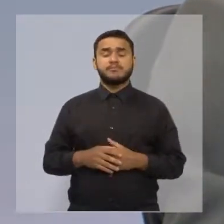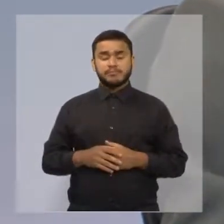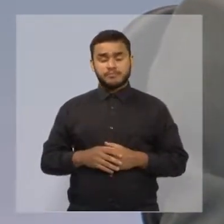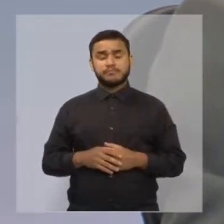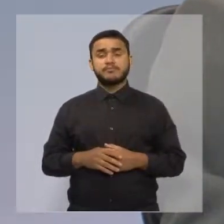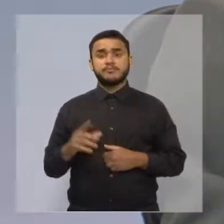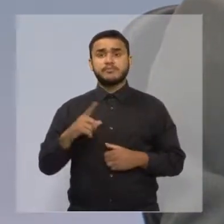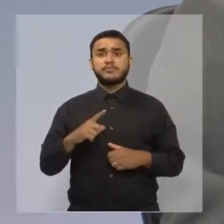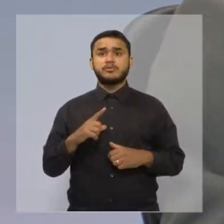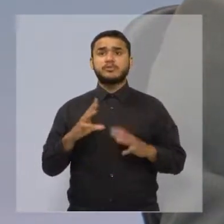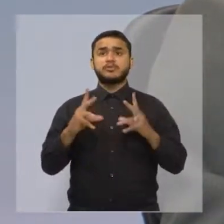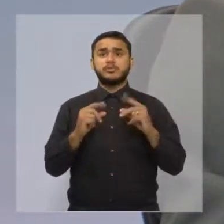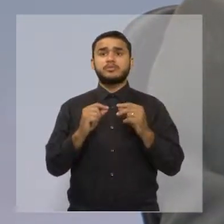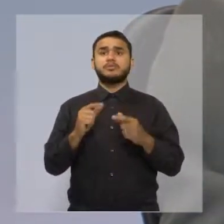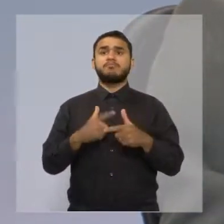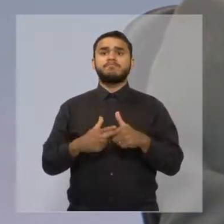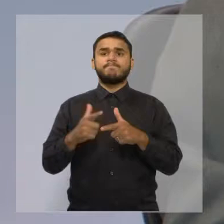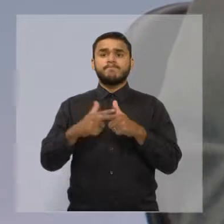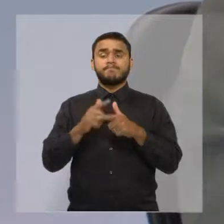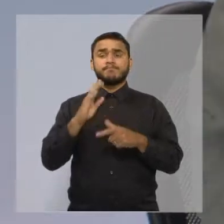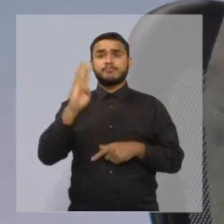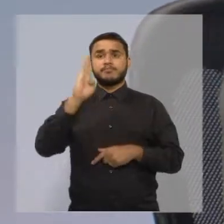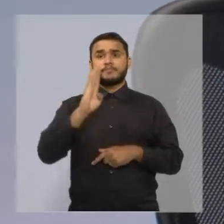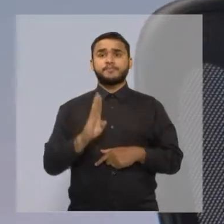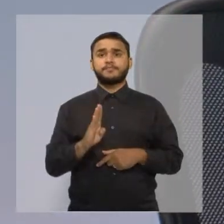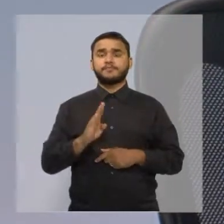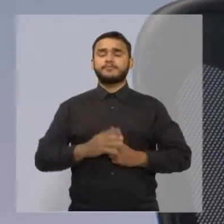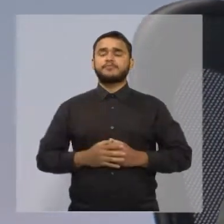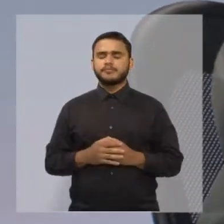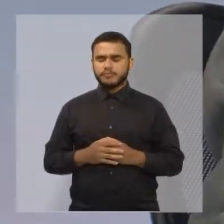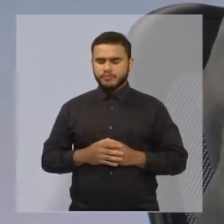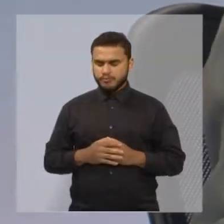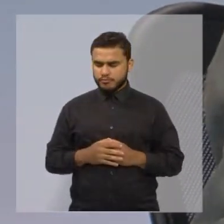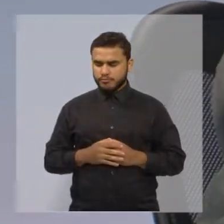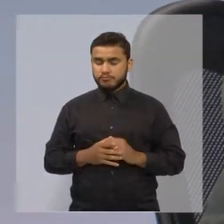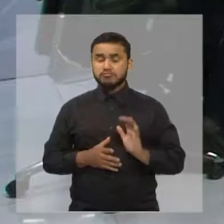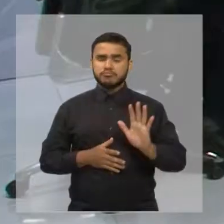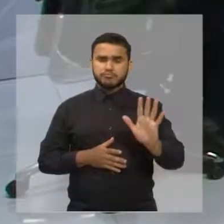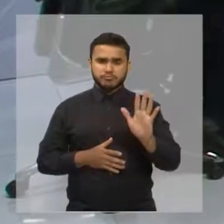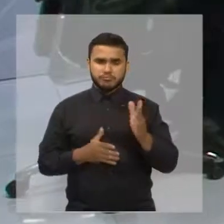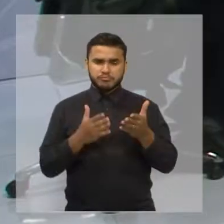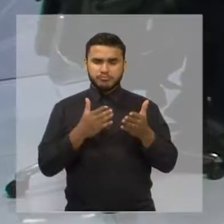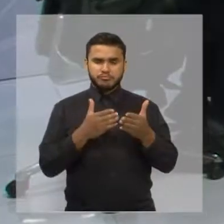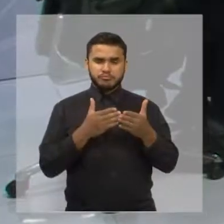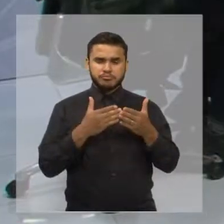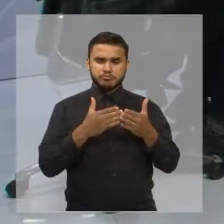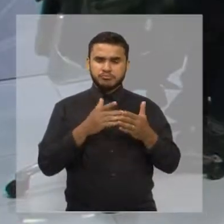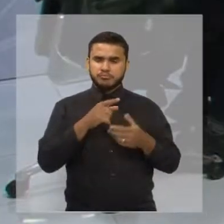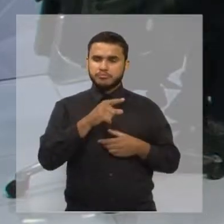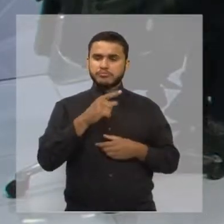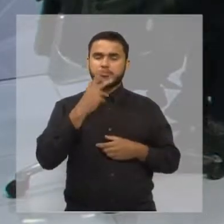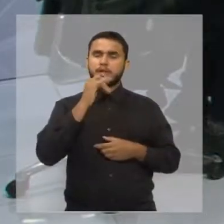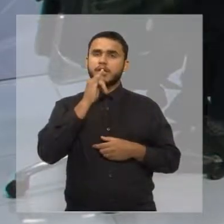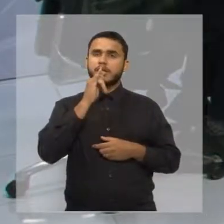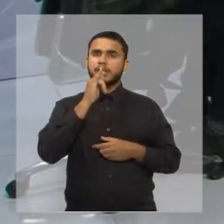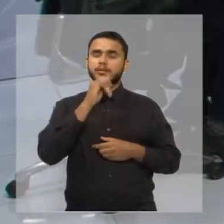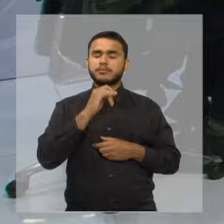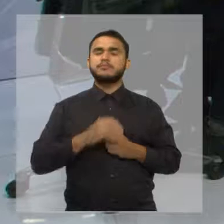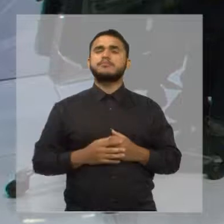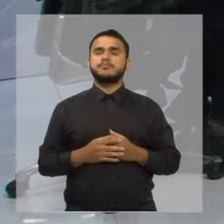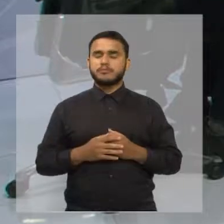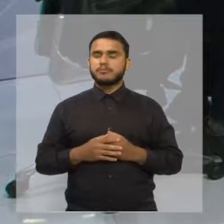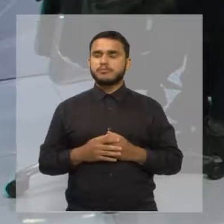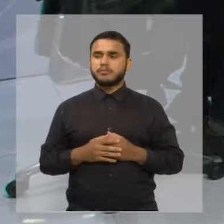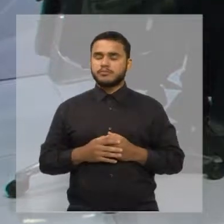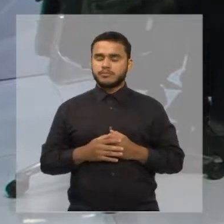funcionamento da República Brasileira. Então acho que a gente tem que... Você está se referindo às interferências que ele fez, por exemplo,